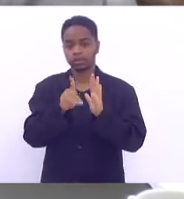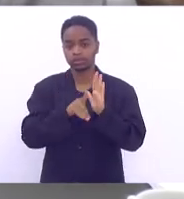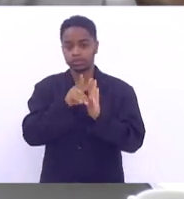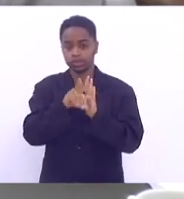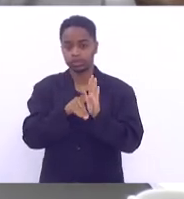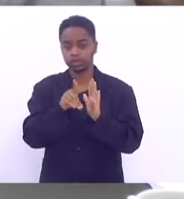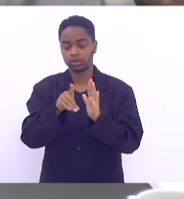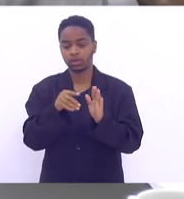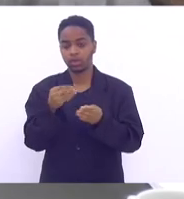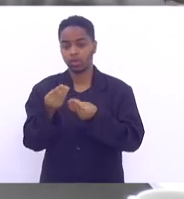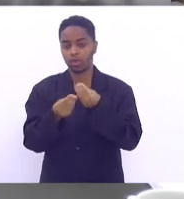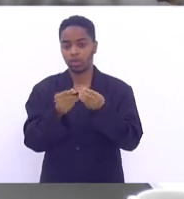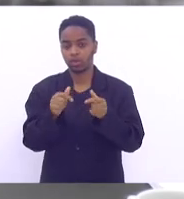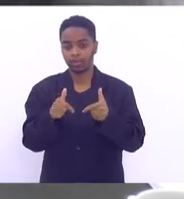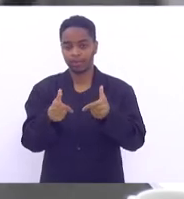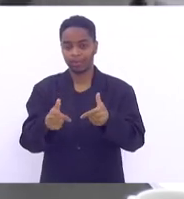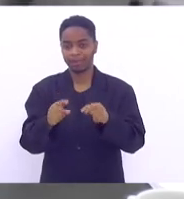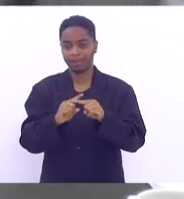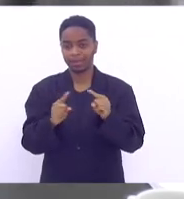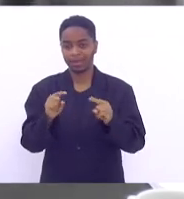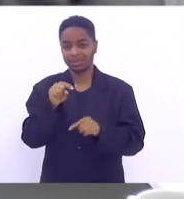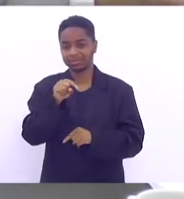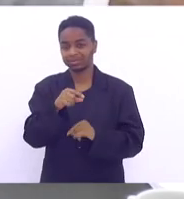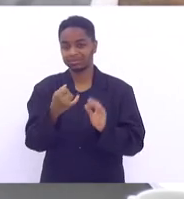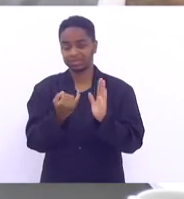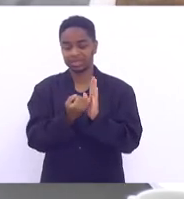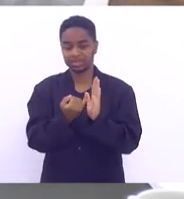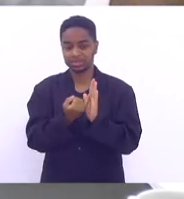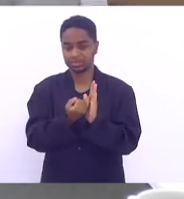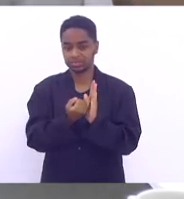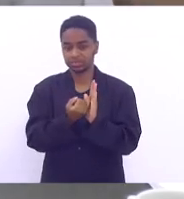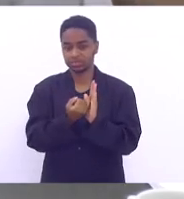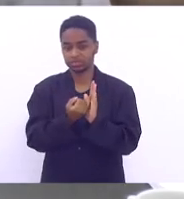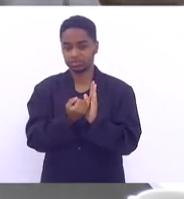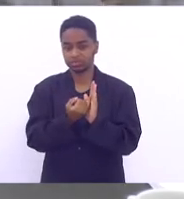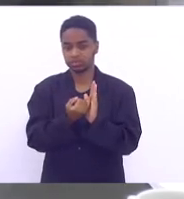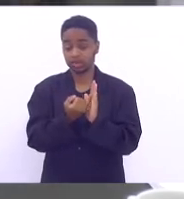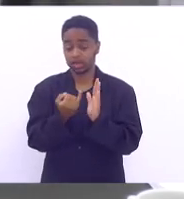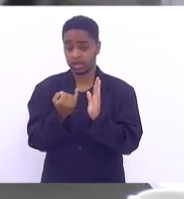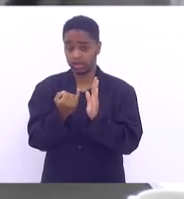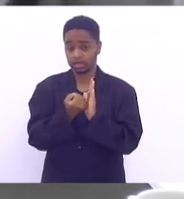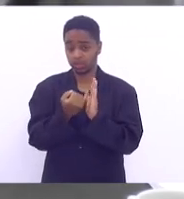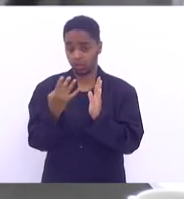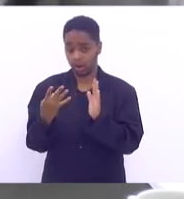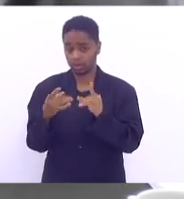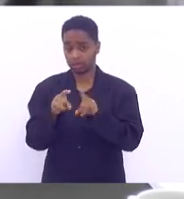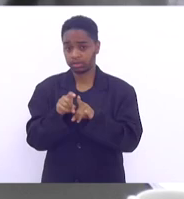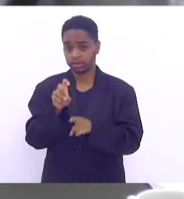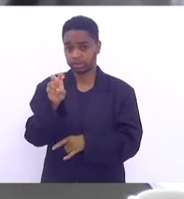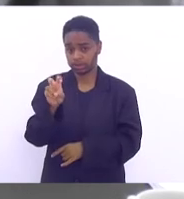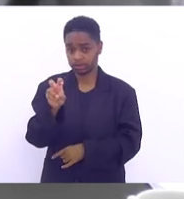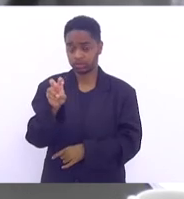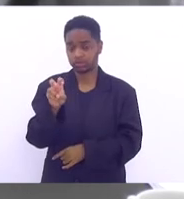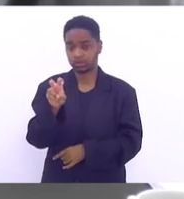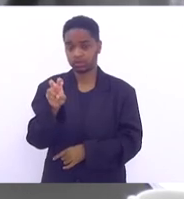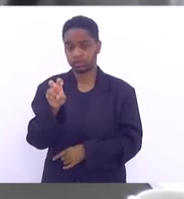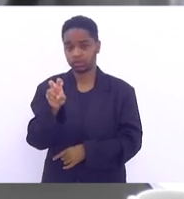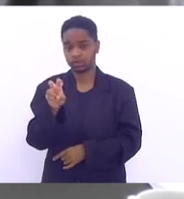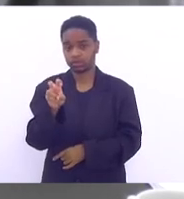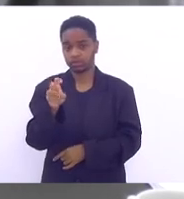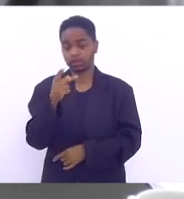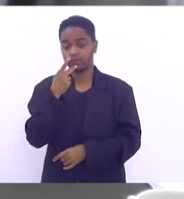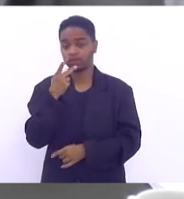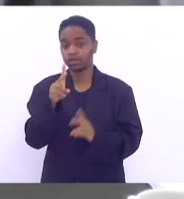das ações. Mas esse inciso, em particular, os incisos, né, 4 e 5, ele fala, né,